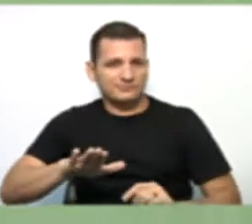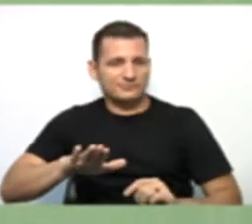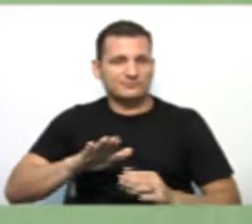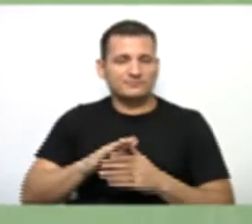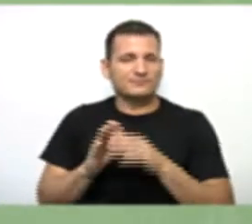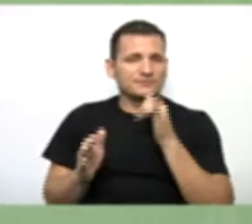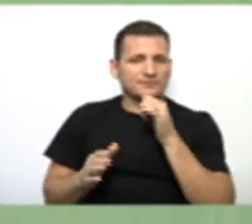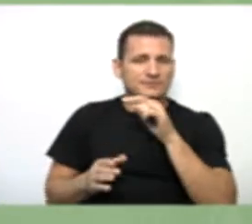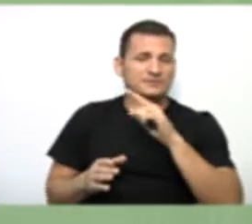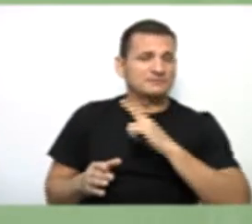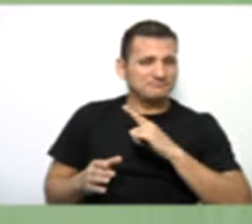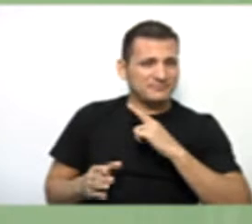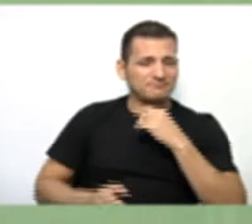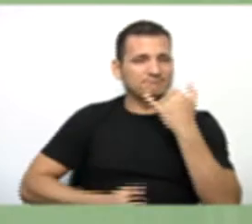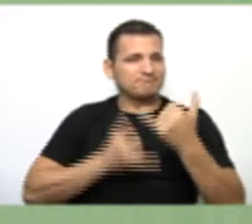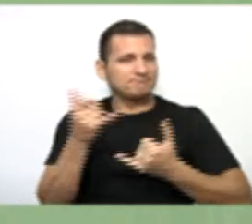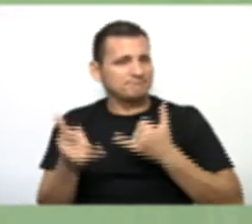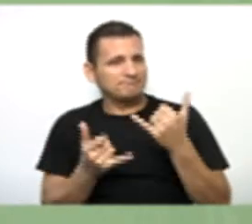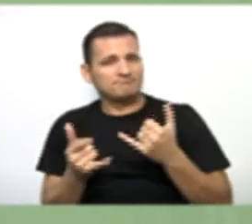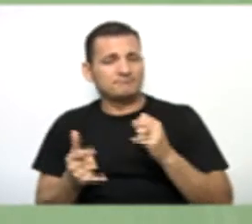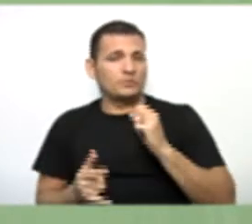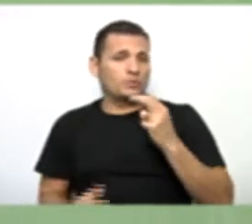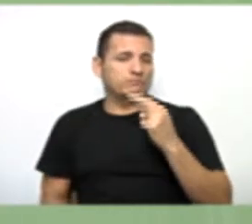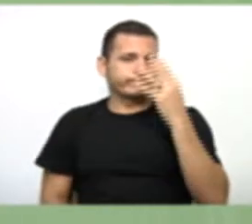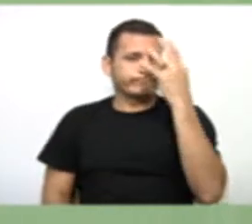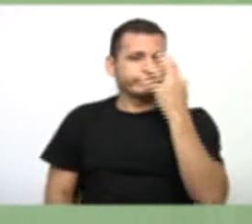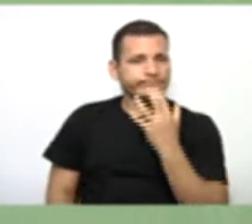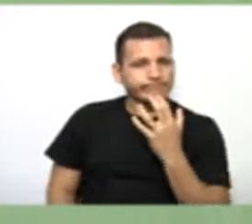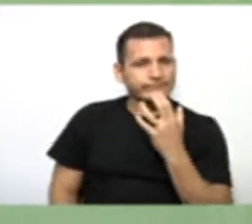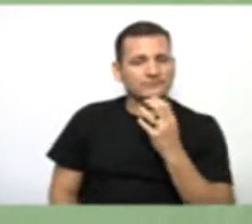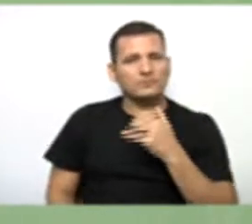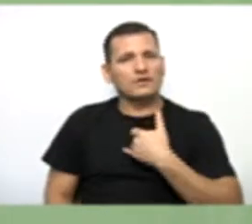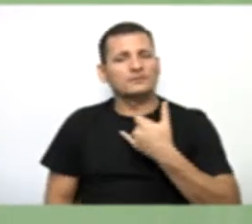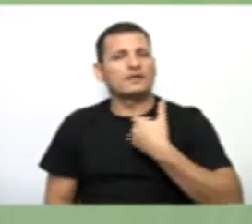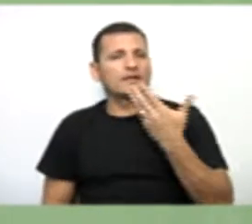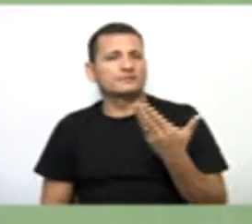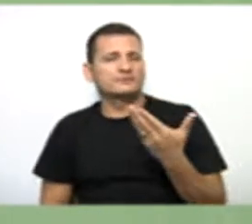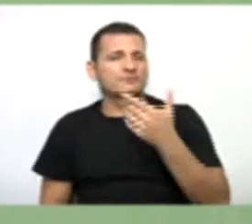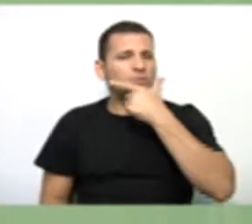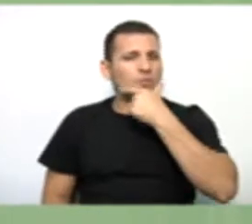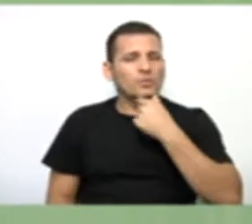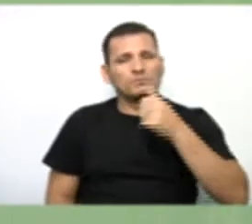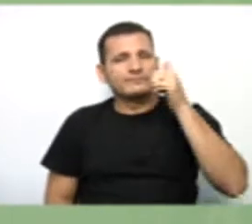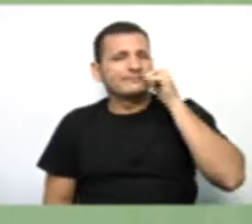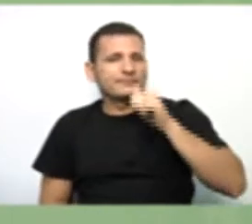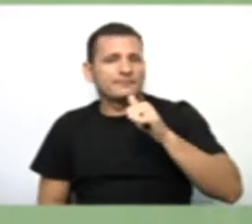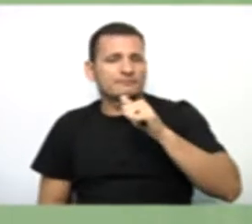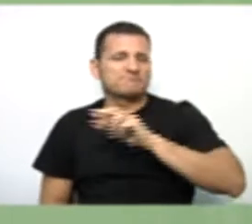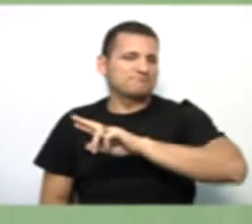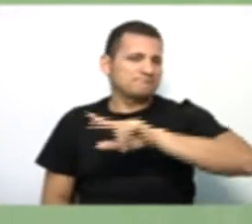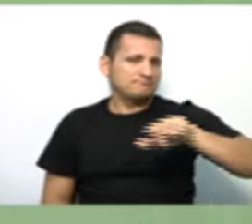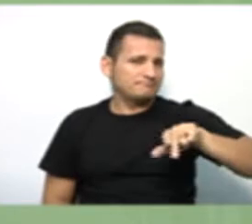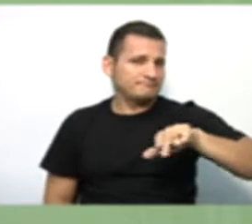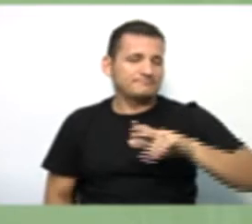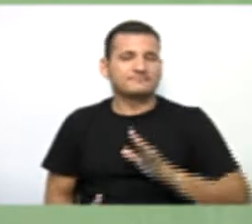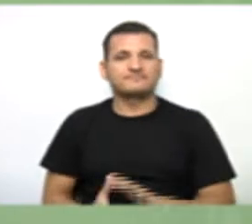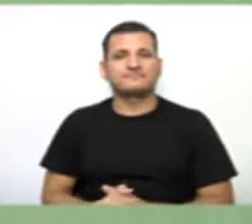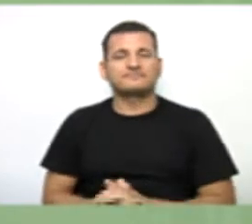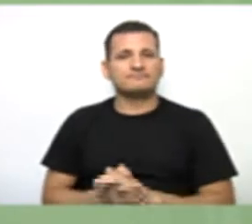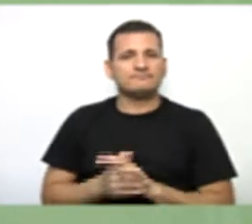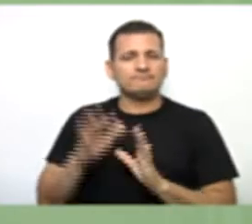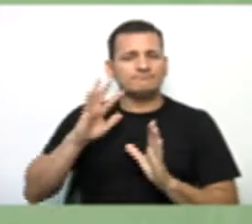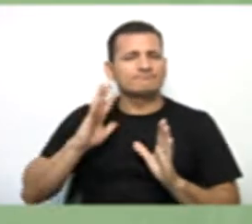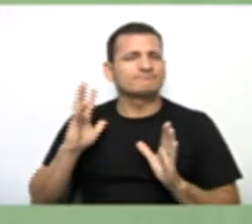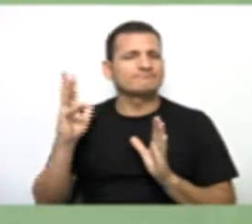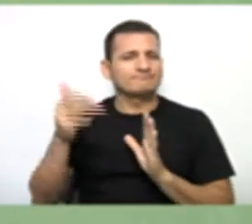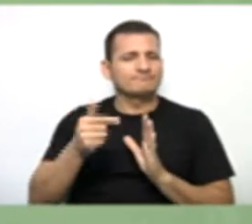é extrovertido, não é? Ou muito sério, qual a idade, sexo, não é? E etc. Enfim, tudo